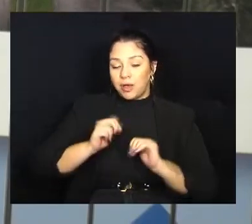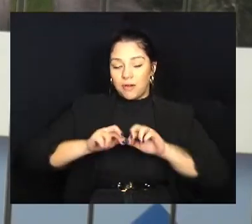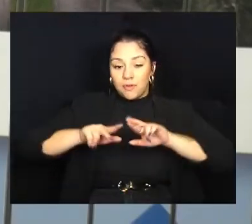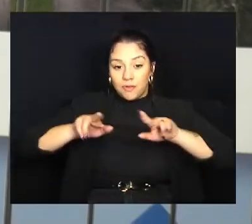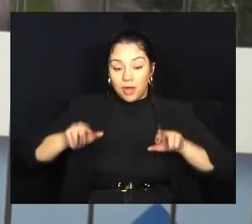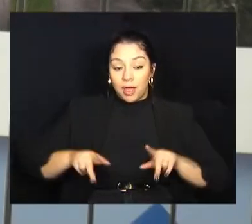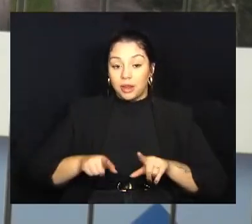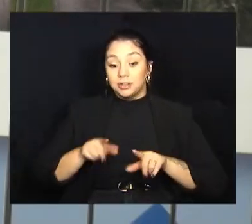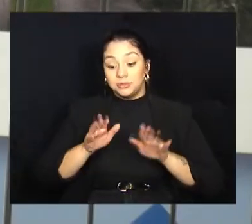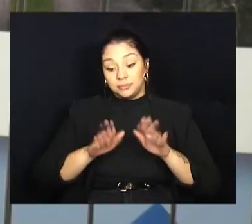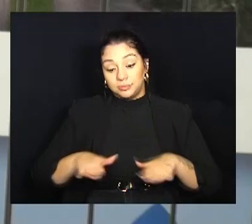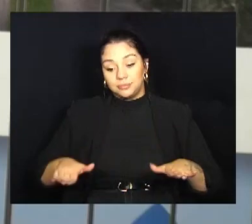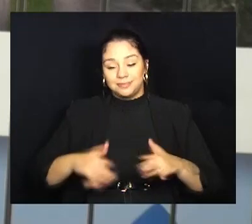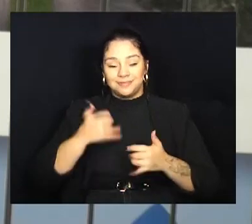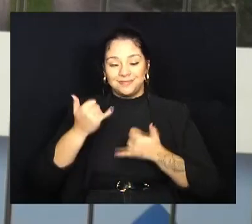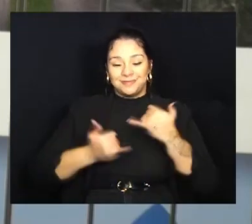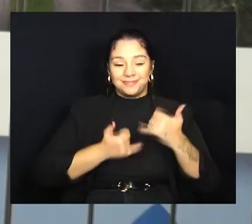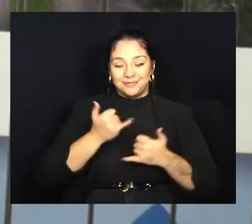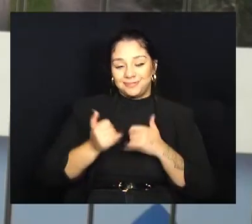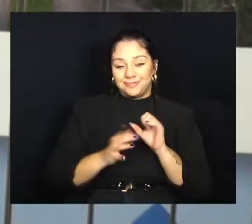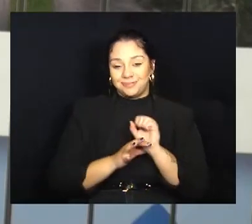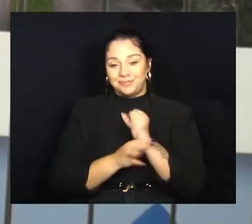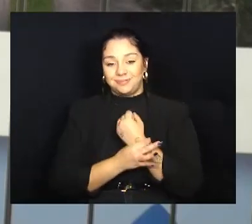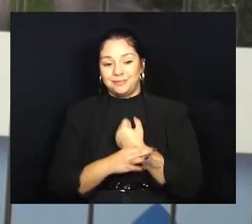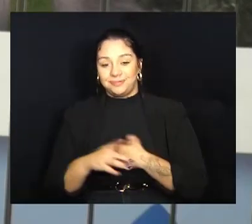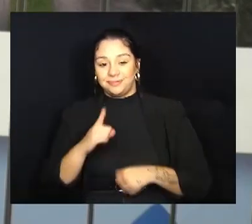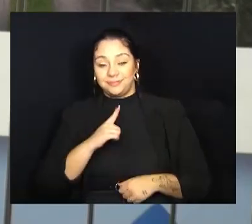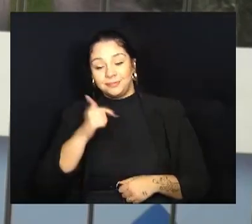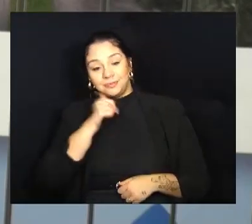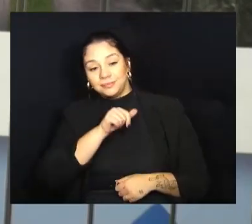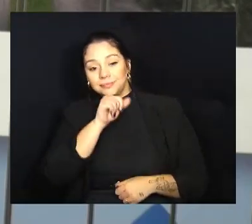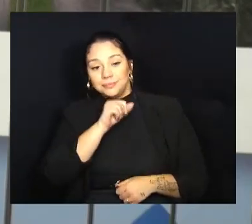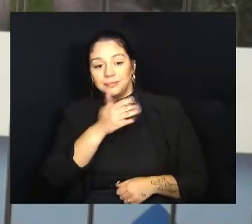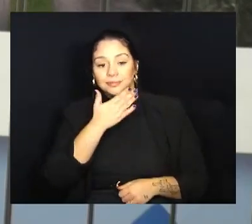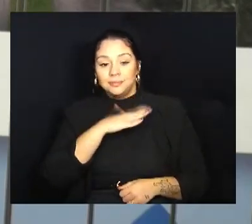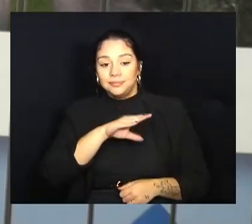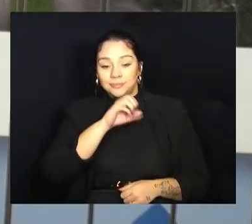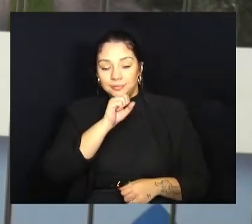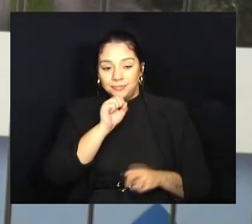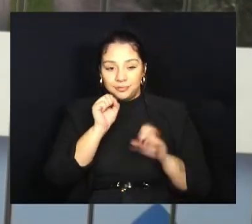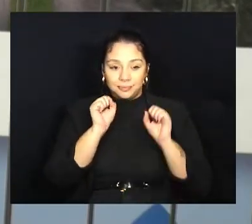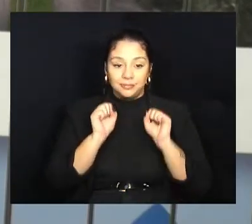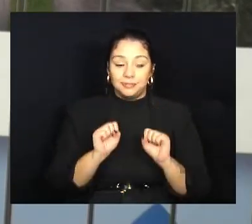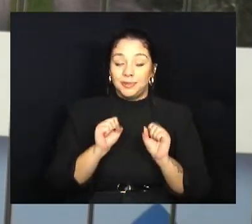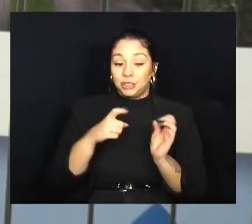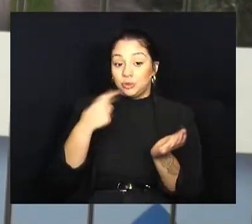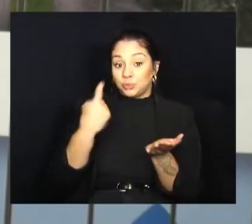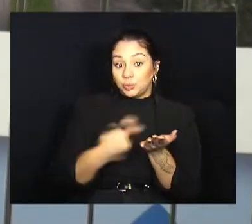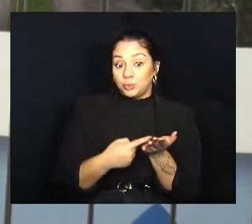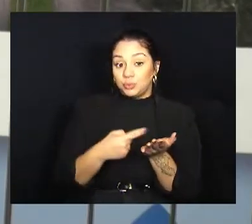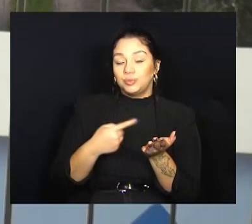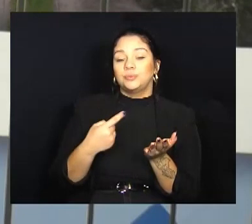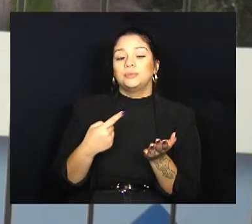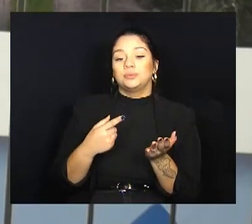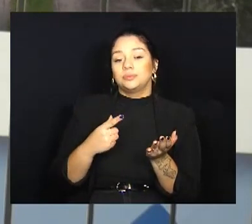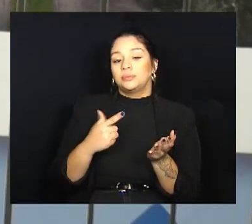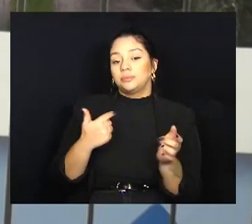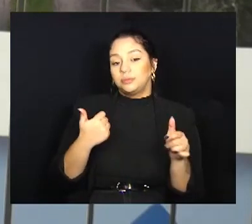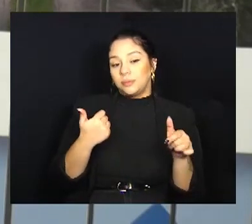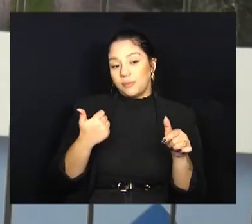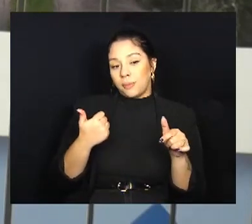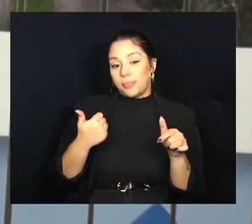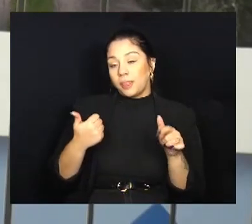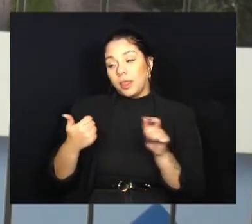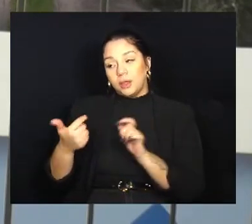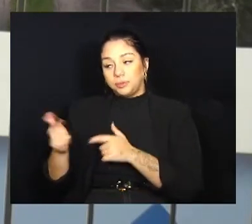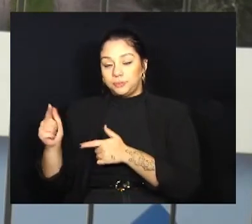enquanto os pequenos se divertem com segurança, os pais podem cumprir aí o compromisso de trabalho. A reportagem é da Ana